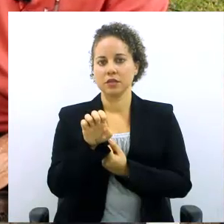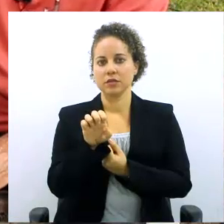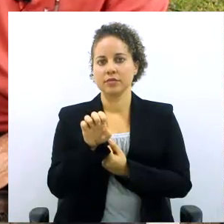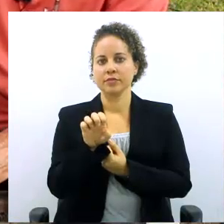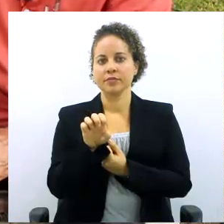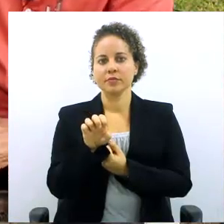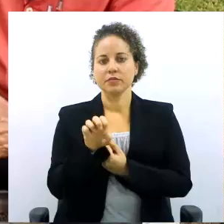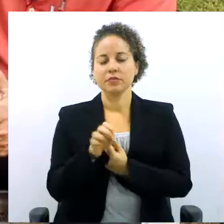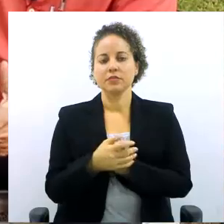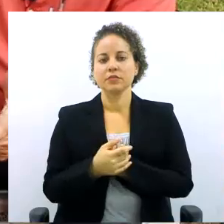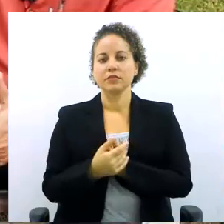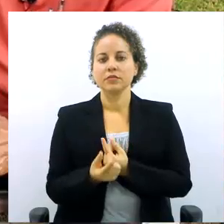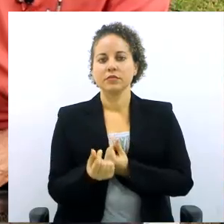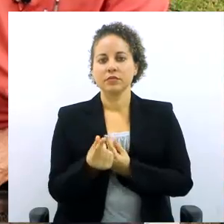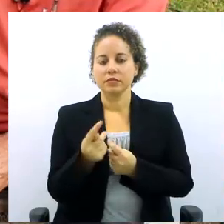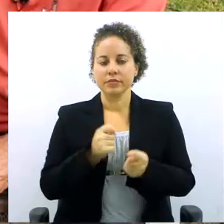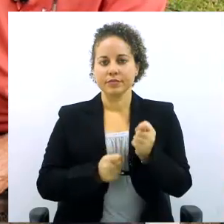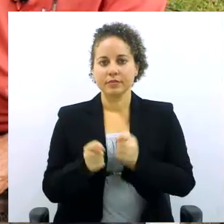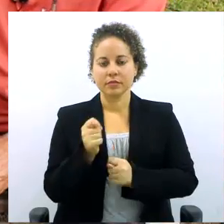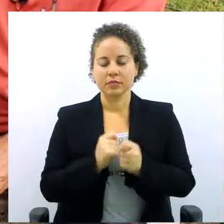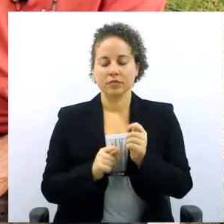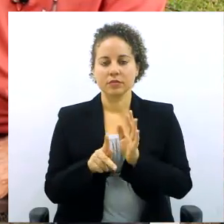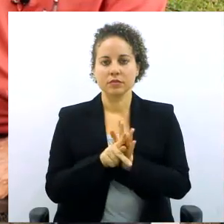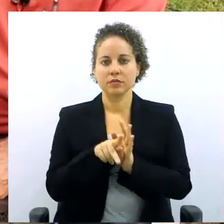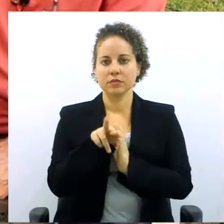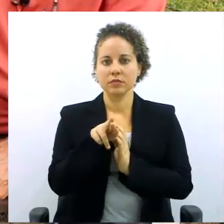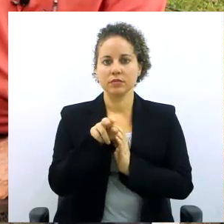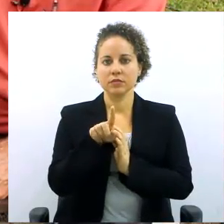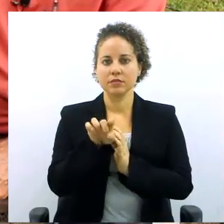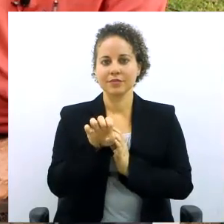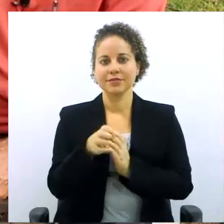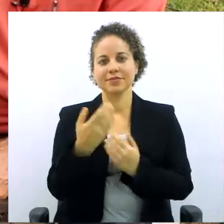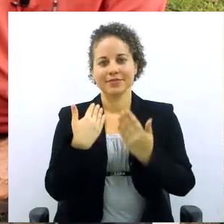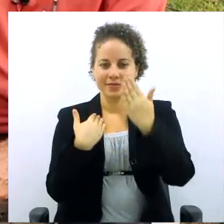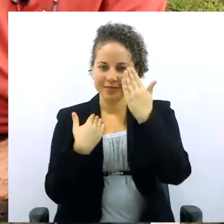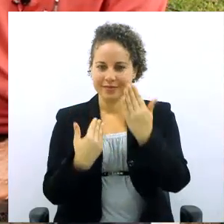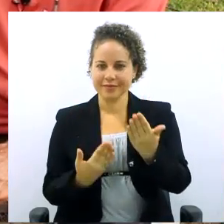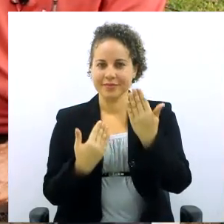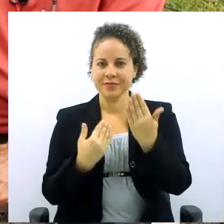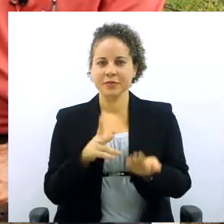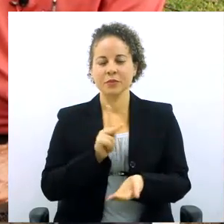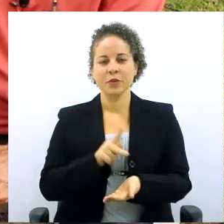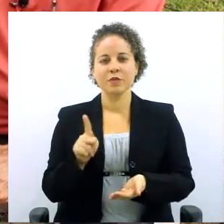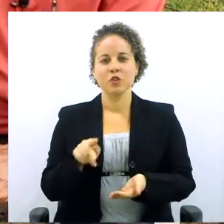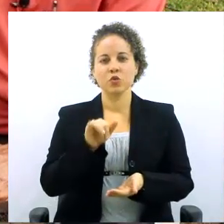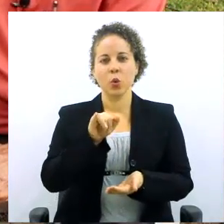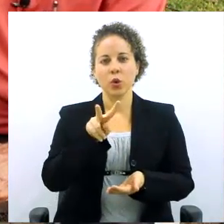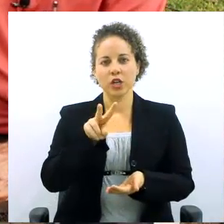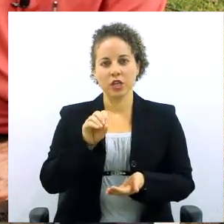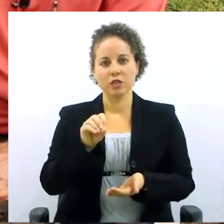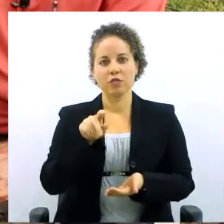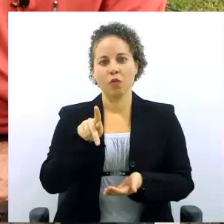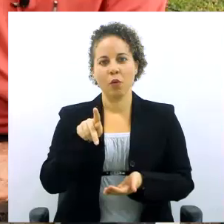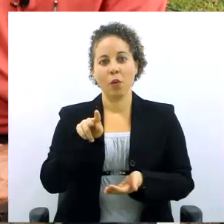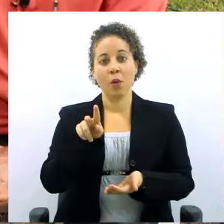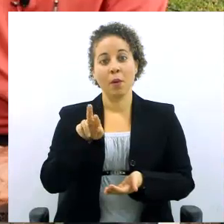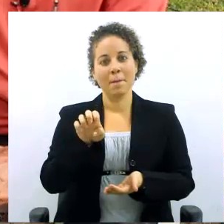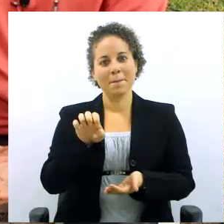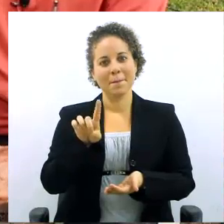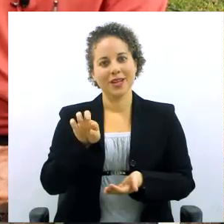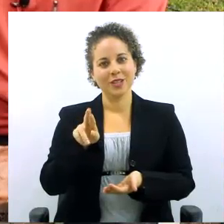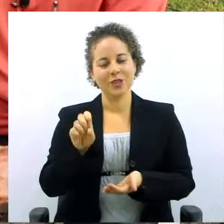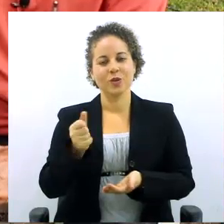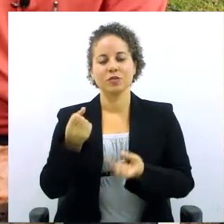renda e propriedade, não é? Sim. A gente agradece imensamente, professor Ivo Pedrosa, por esses esclarecimentos, essas